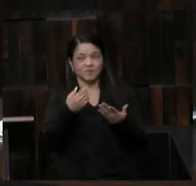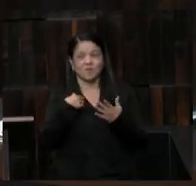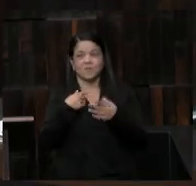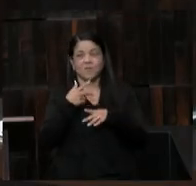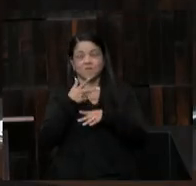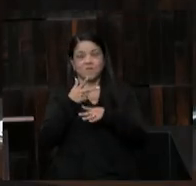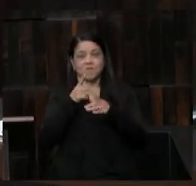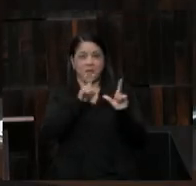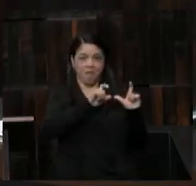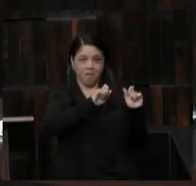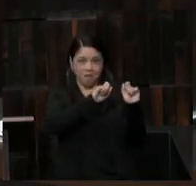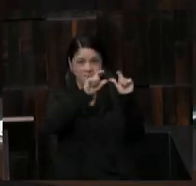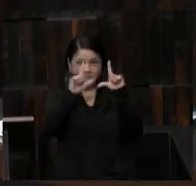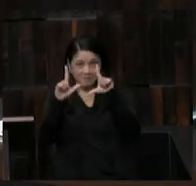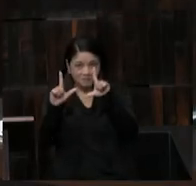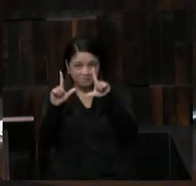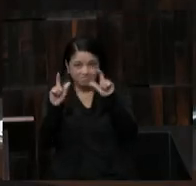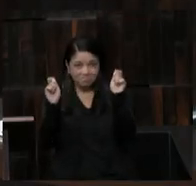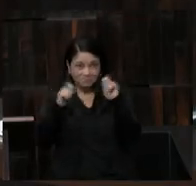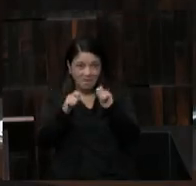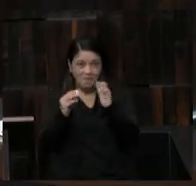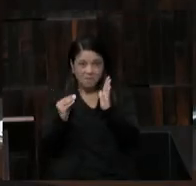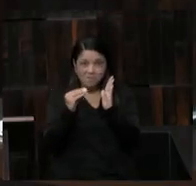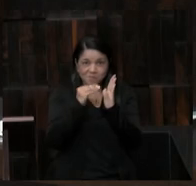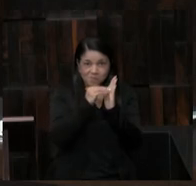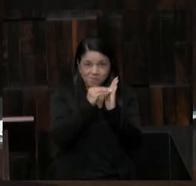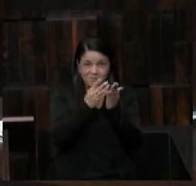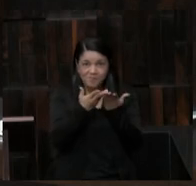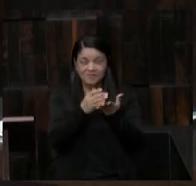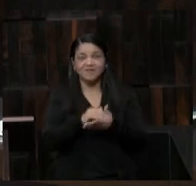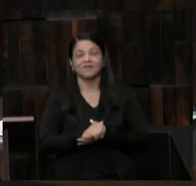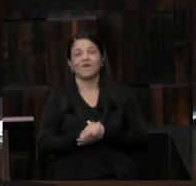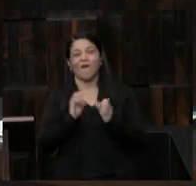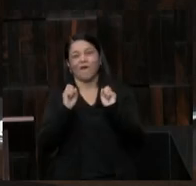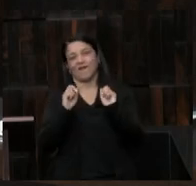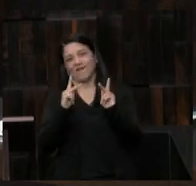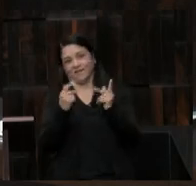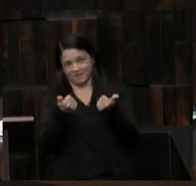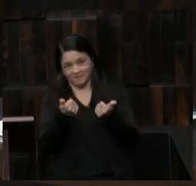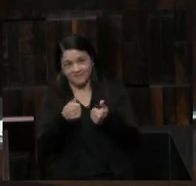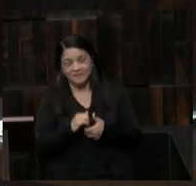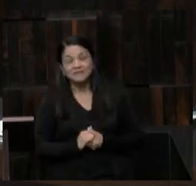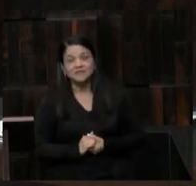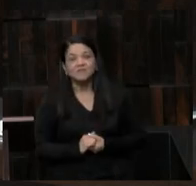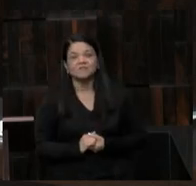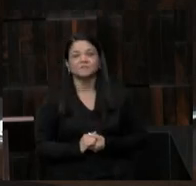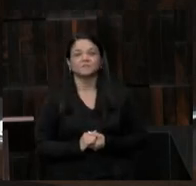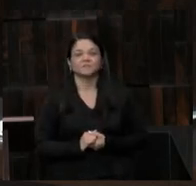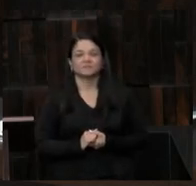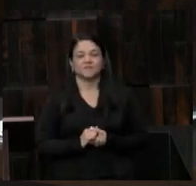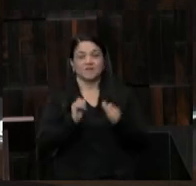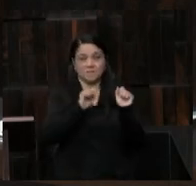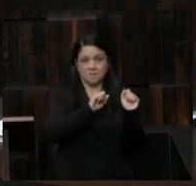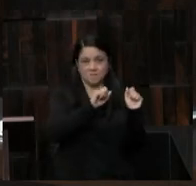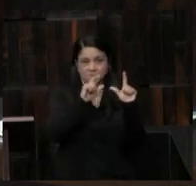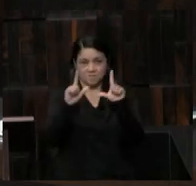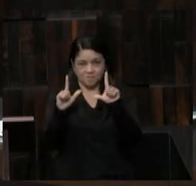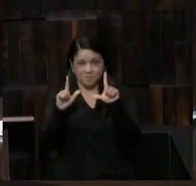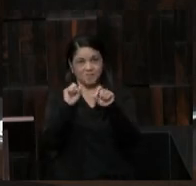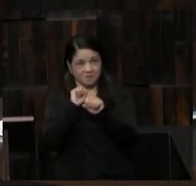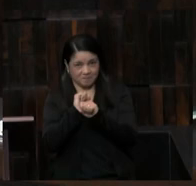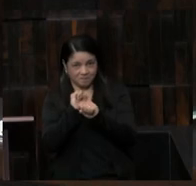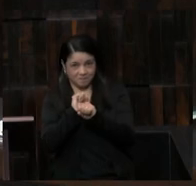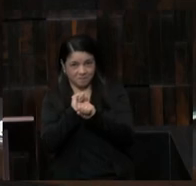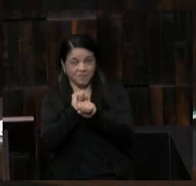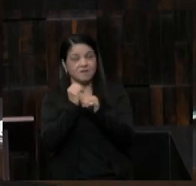apresentação também. Tem como colocar lá? Ah, tá ok. Bom, enquanto a apresentação vai ser colocada, eu gostaria de